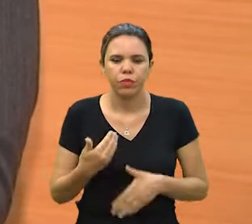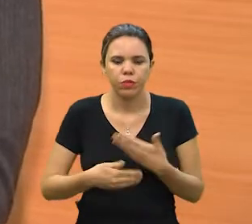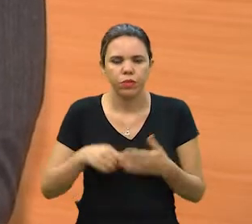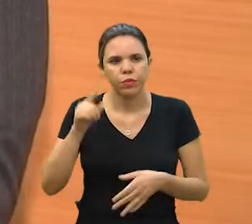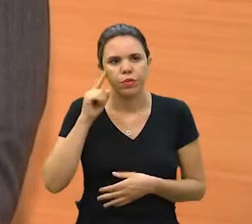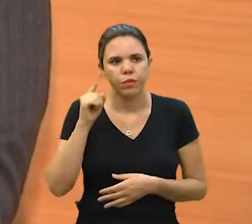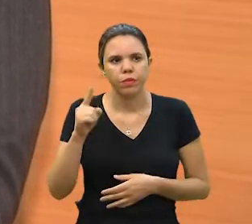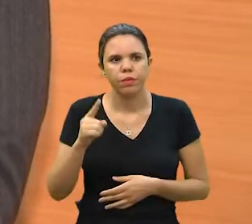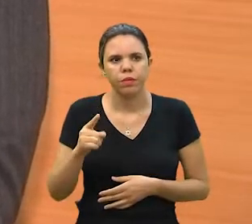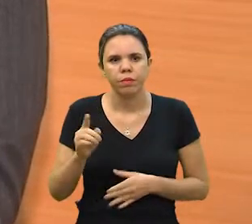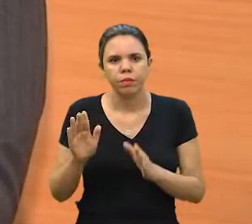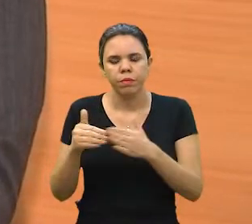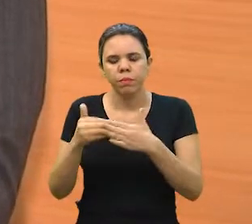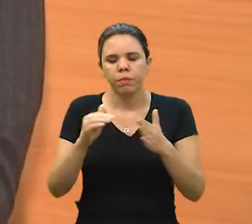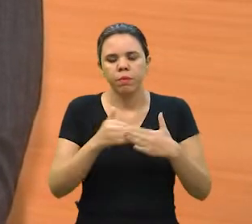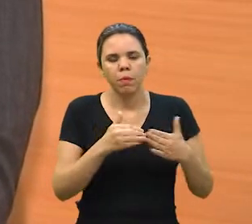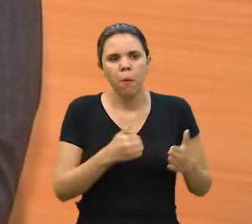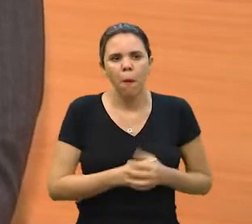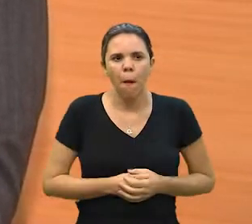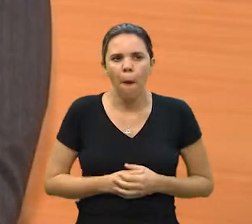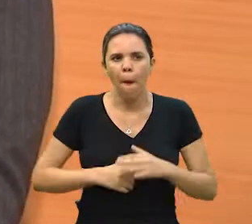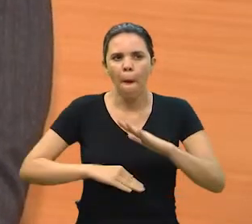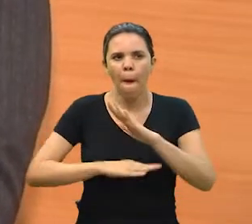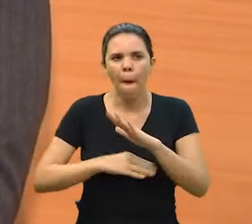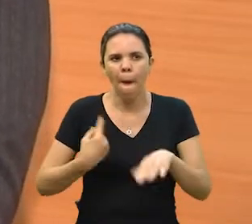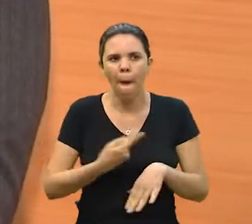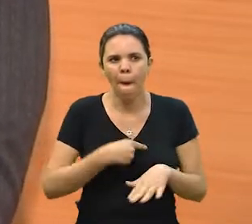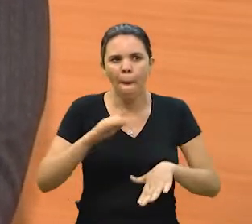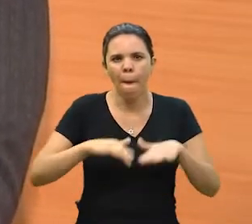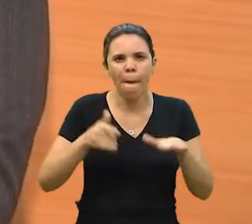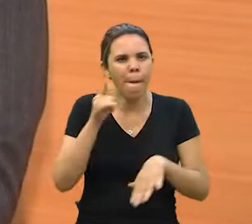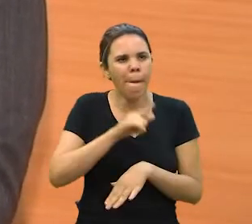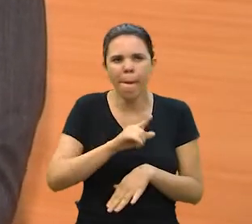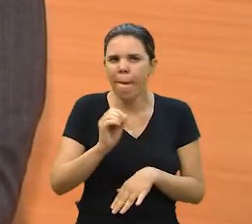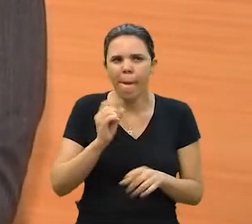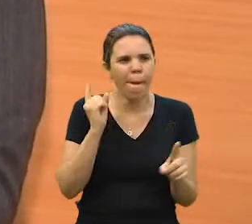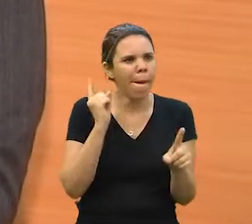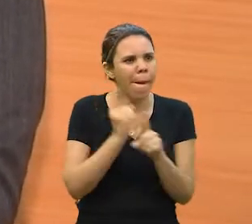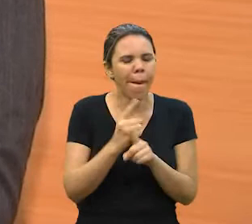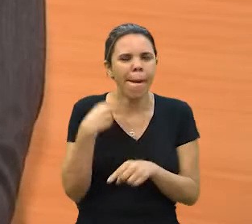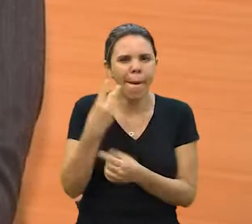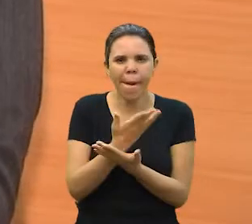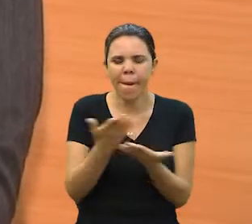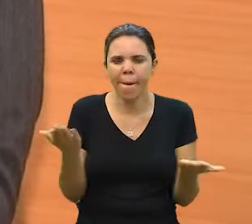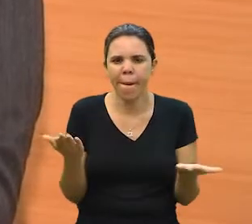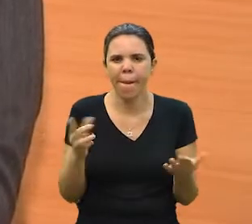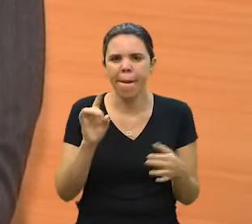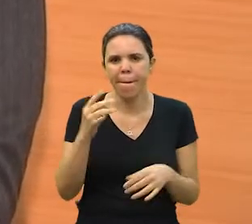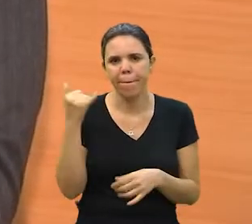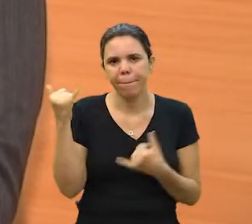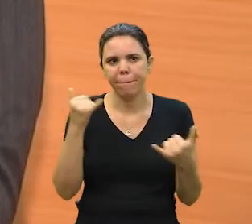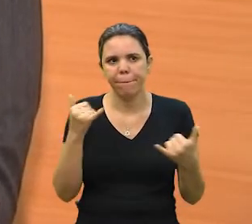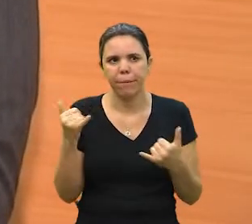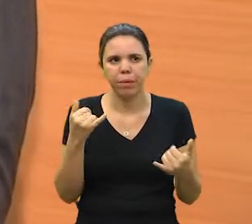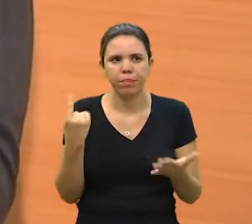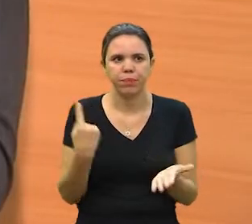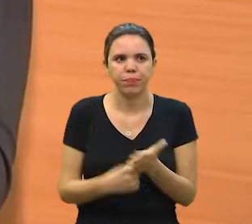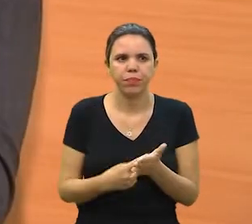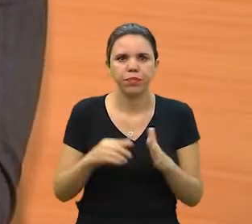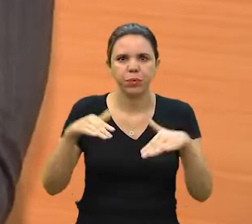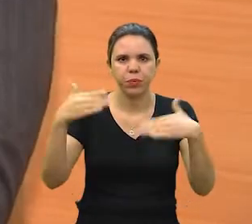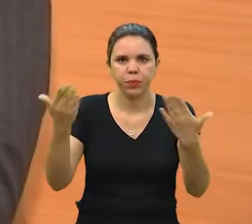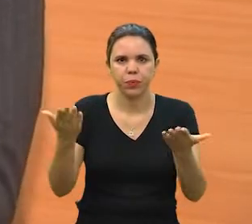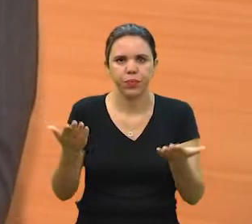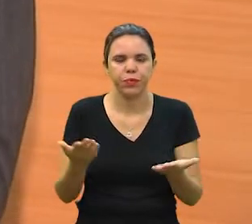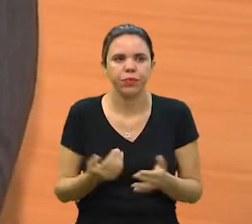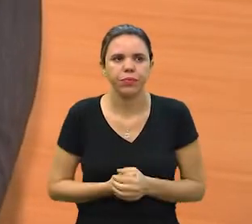Nesse dia a dia que estava fechada a Câmara, a gente às vezes não conseguia encontrar alguns vereadores, só por telefone ou combinava